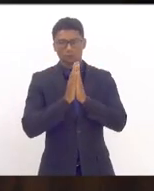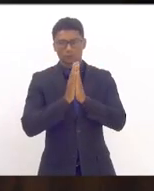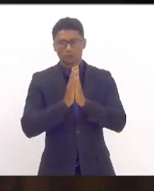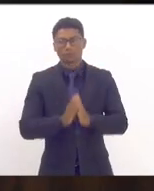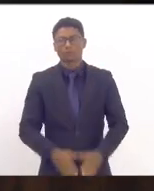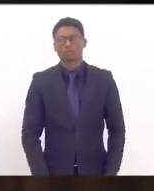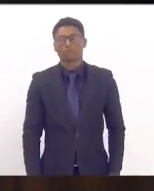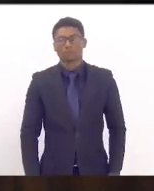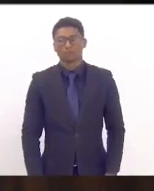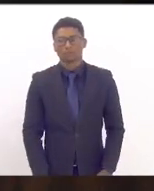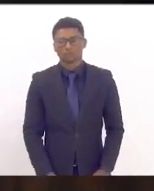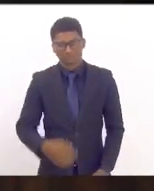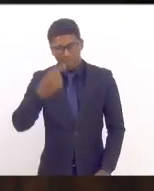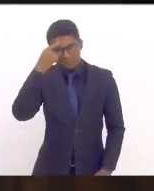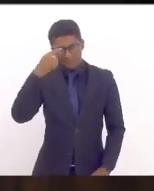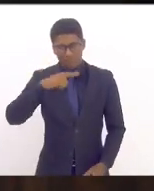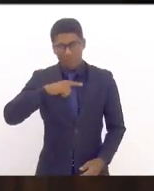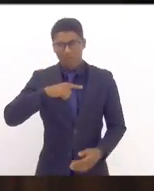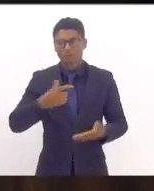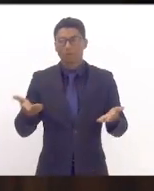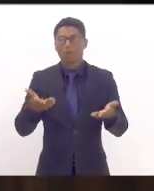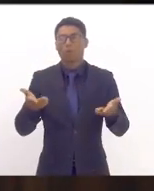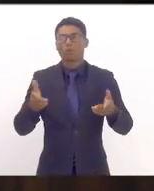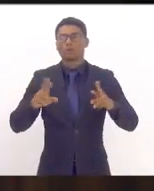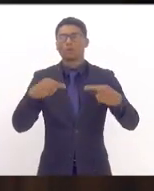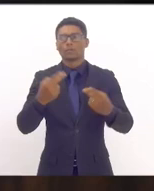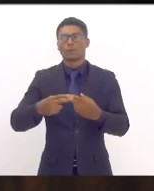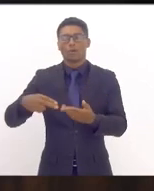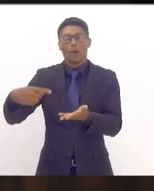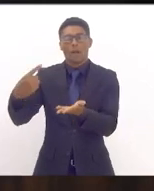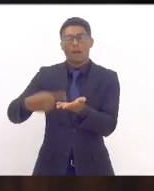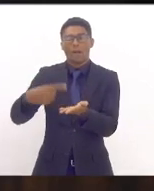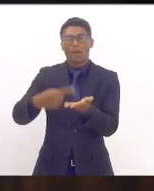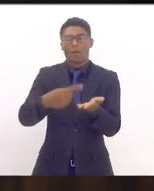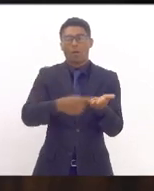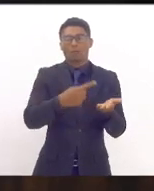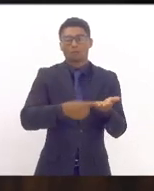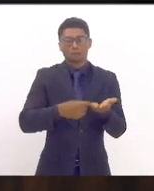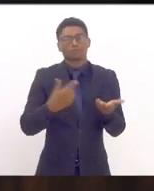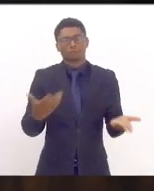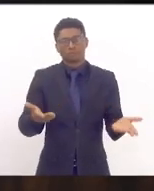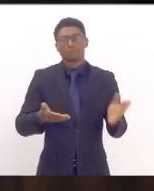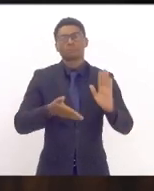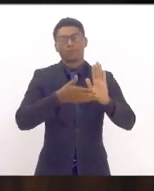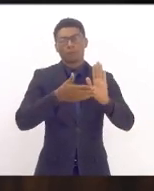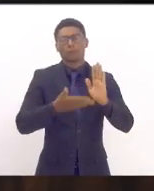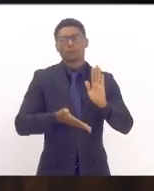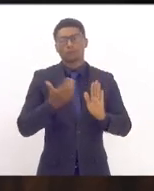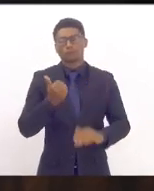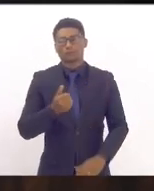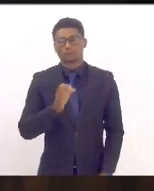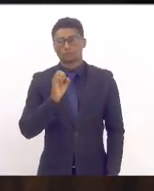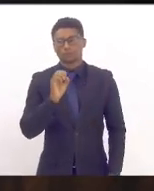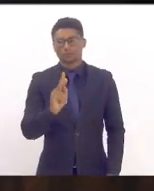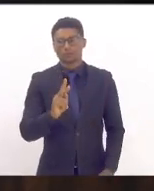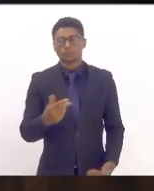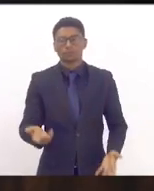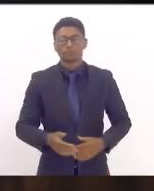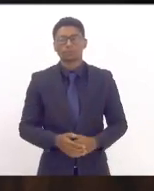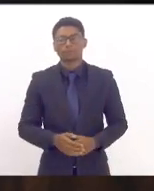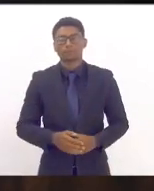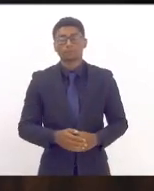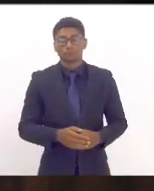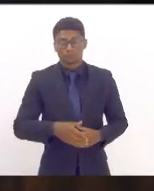tem um acordo que a gente costurou hoje na reunião na audiência tá retirado de pauta obrigado senhor em regime de urgência